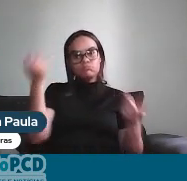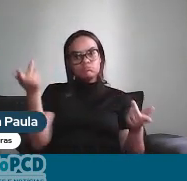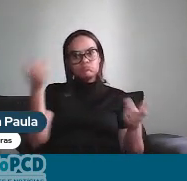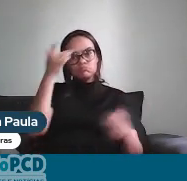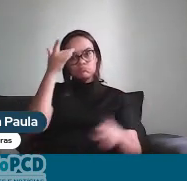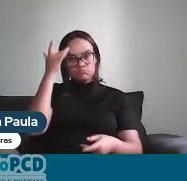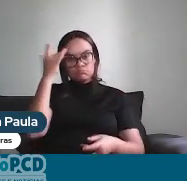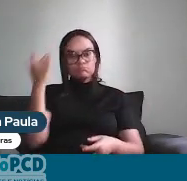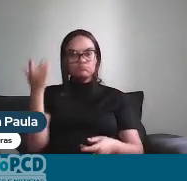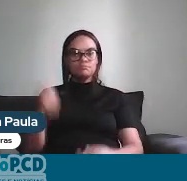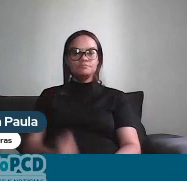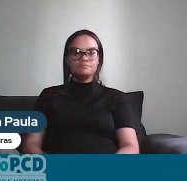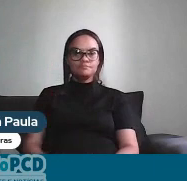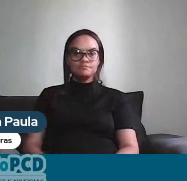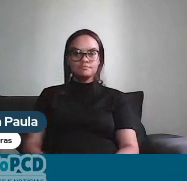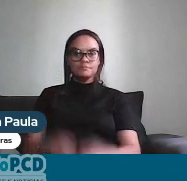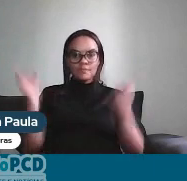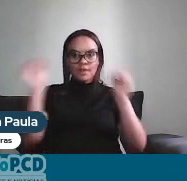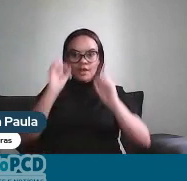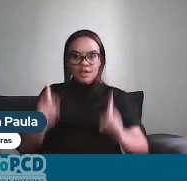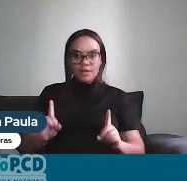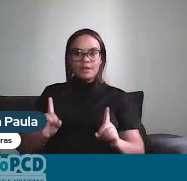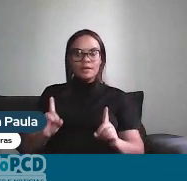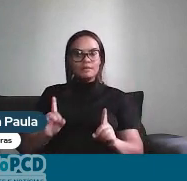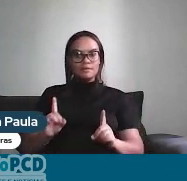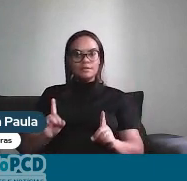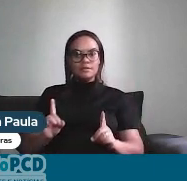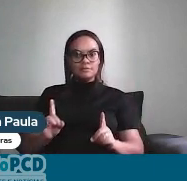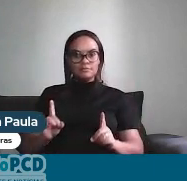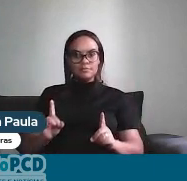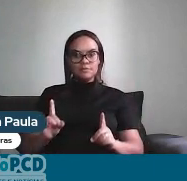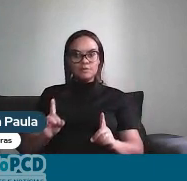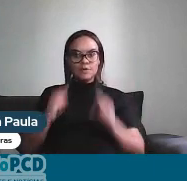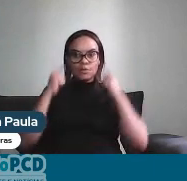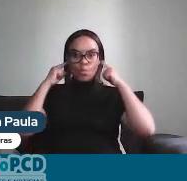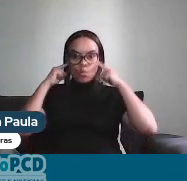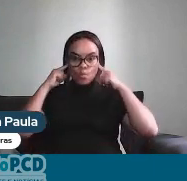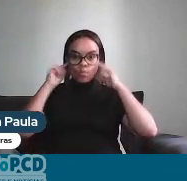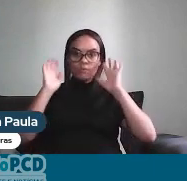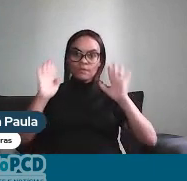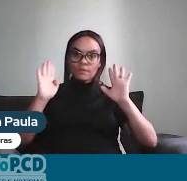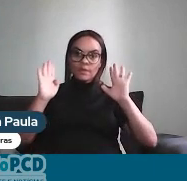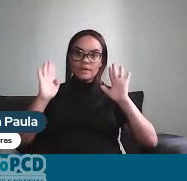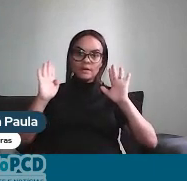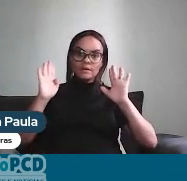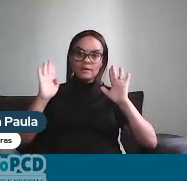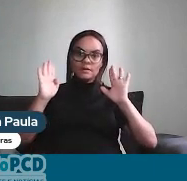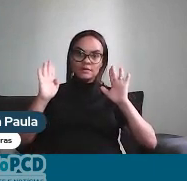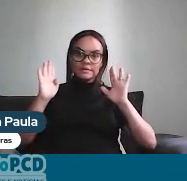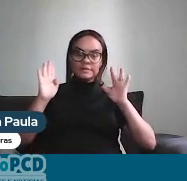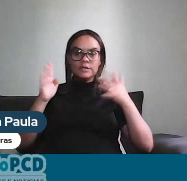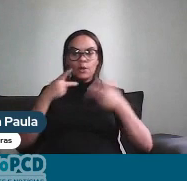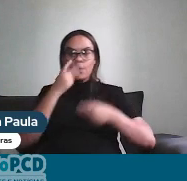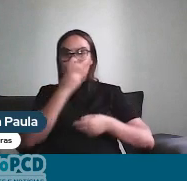pessoas com deficiência auditiva, mas que